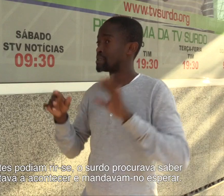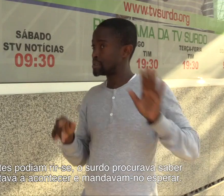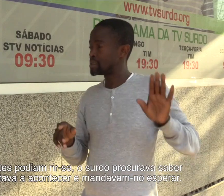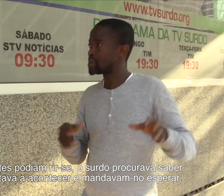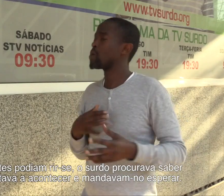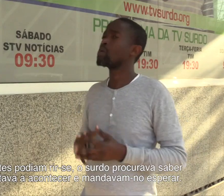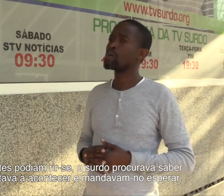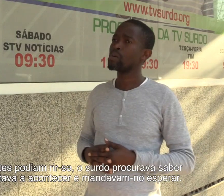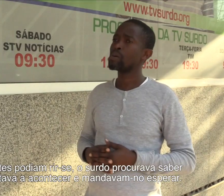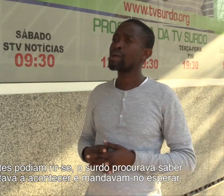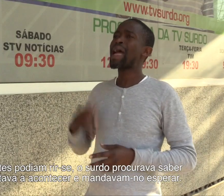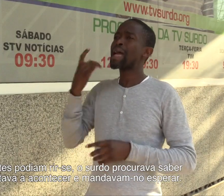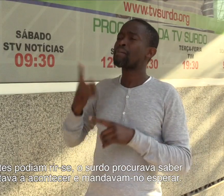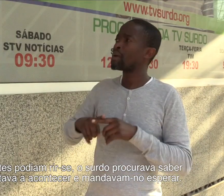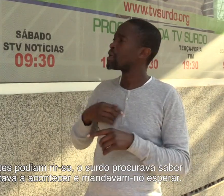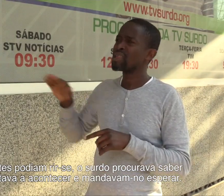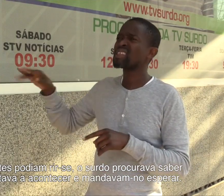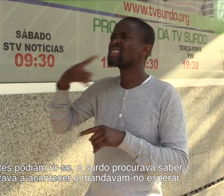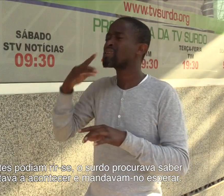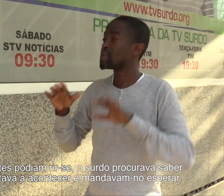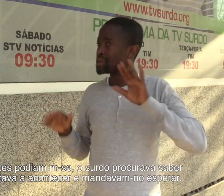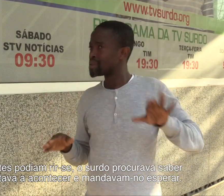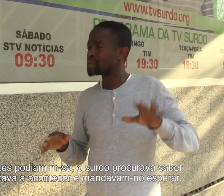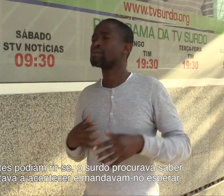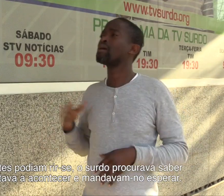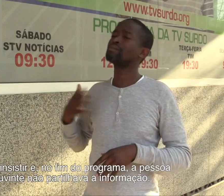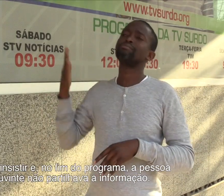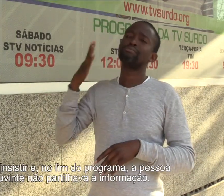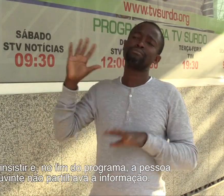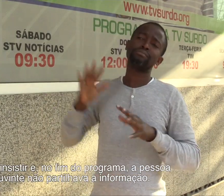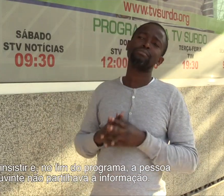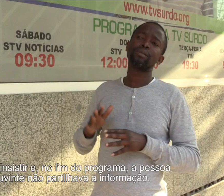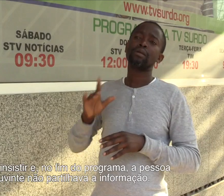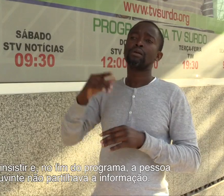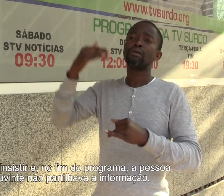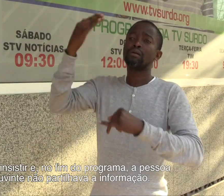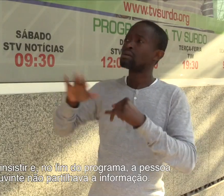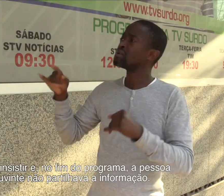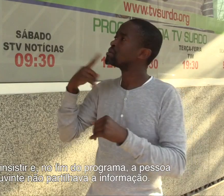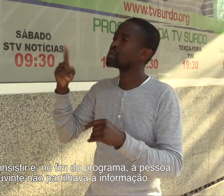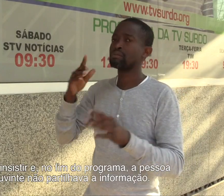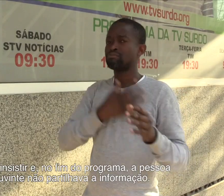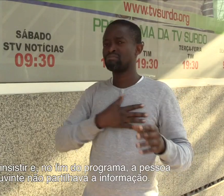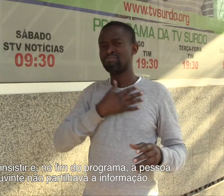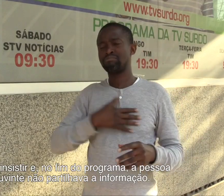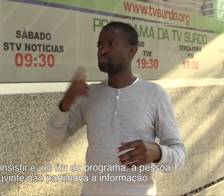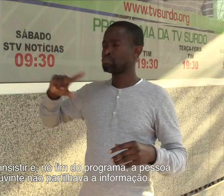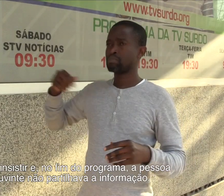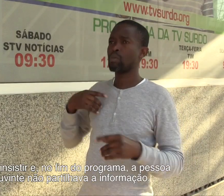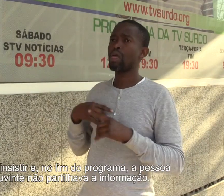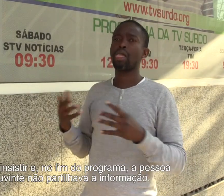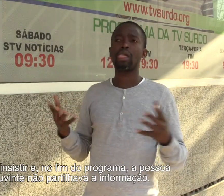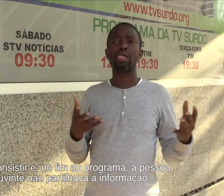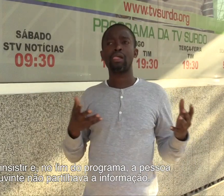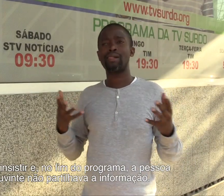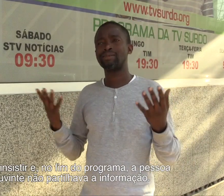surda procurava saber o que está a acontecer. Em algum momento era mandado esperar e tentava insistir para saber o que está a acontecer. Mas no